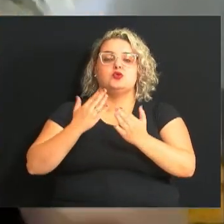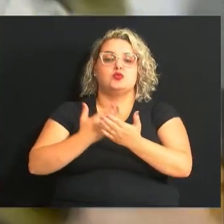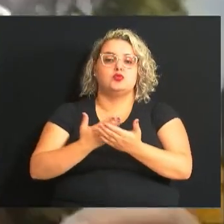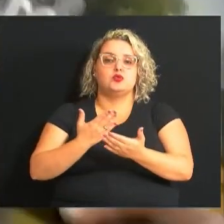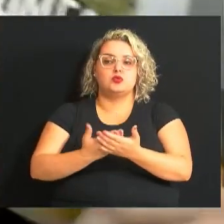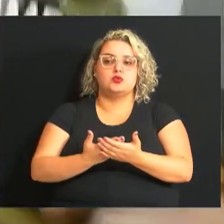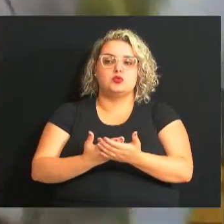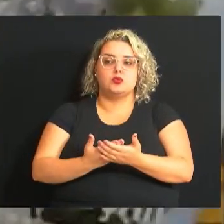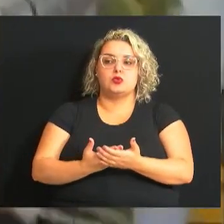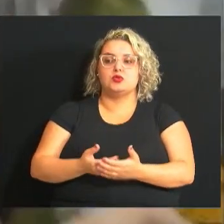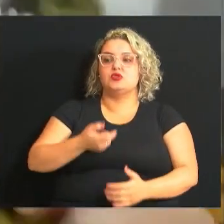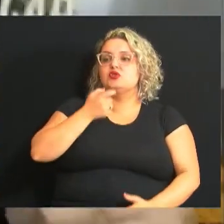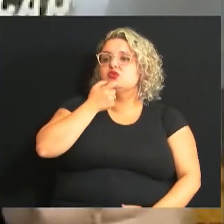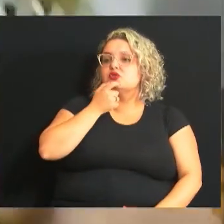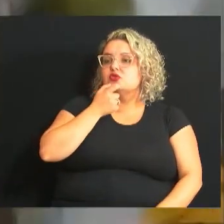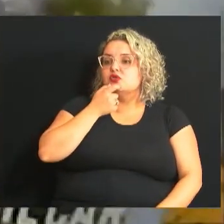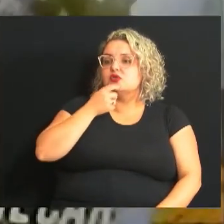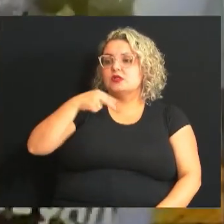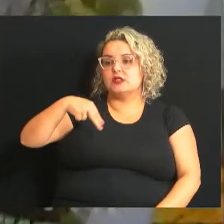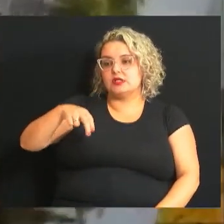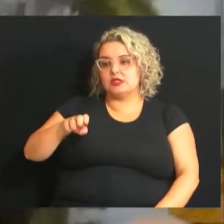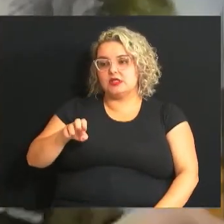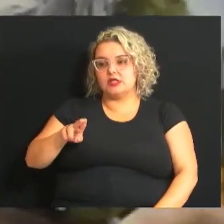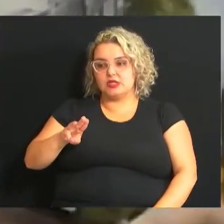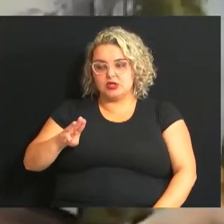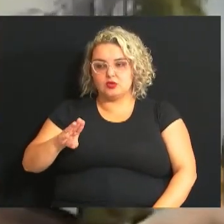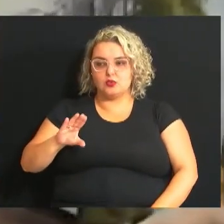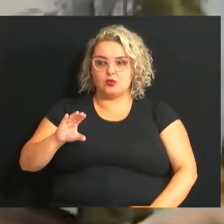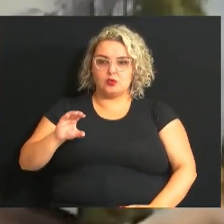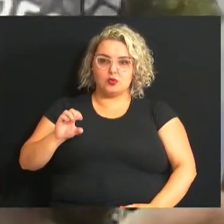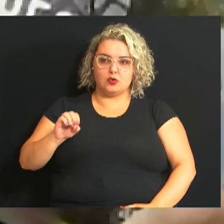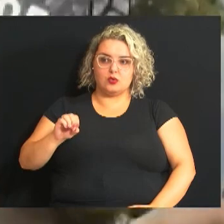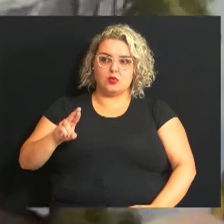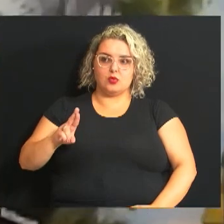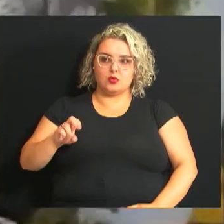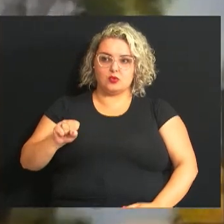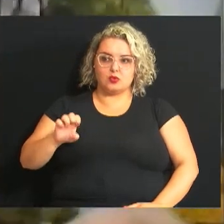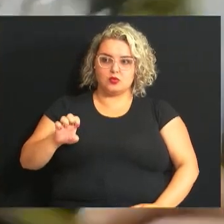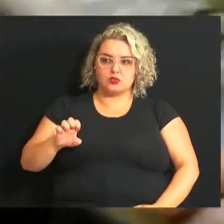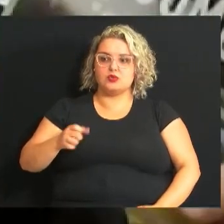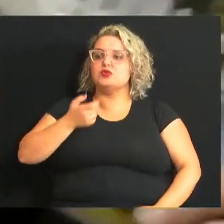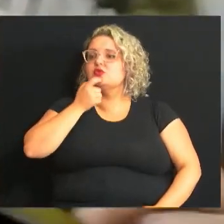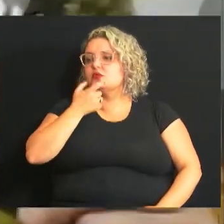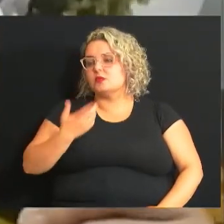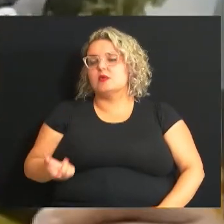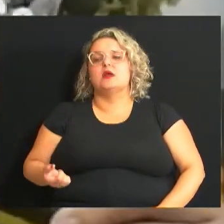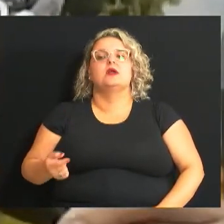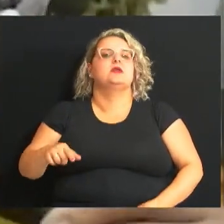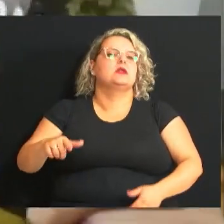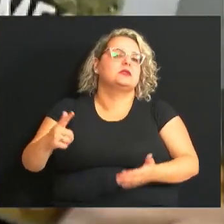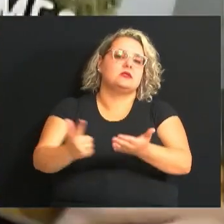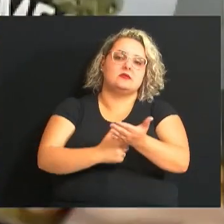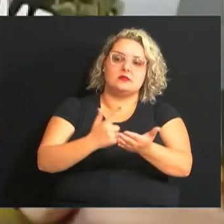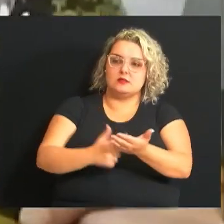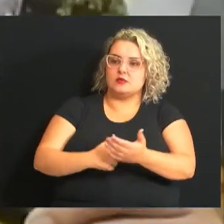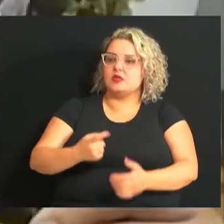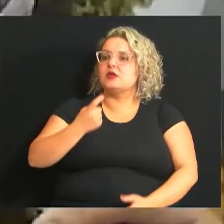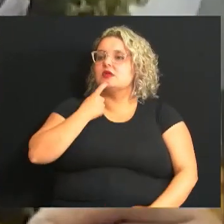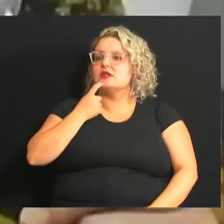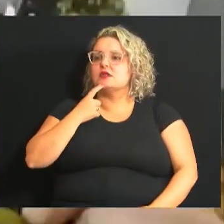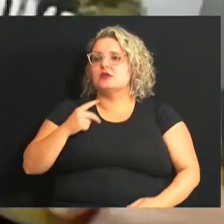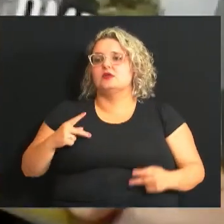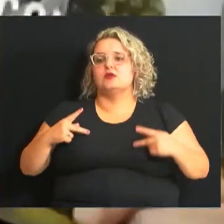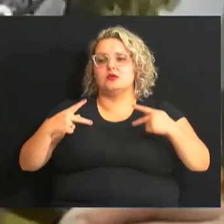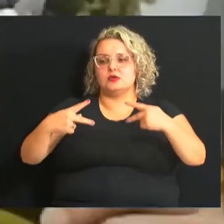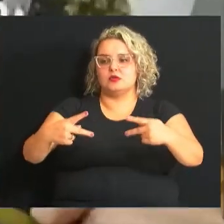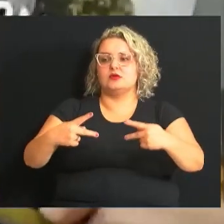você encontra o livro na Livraria Leitura do Shopping Dom Pedro, aqui de Campinas, e você também encontra no link da editora